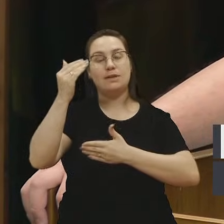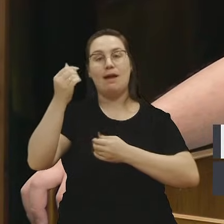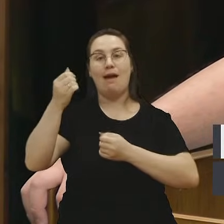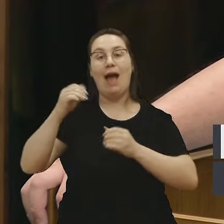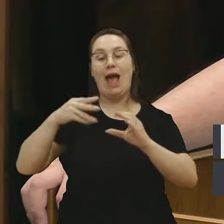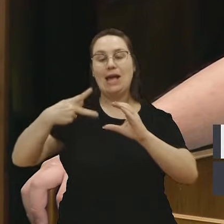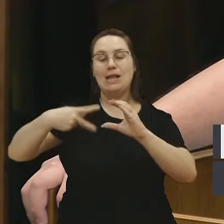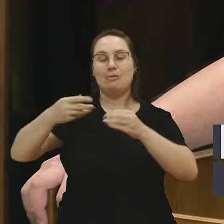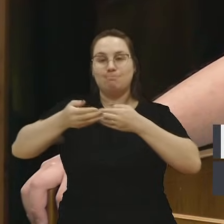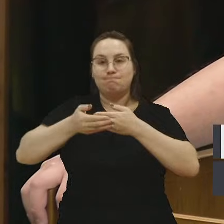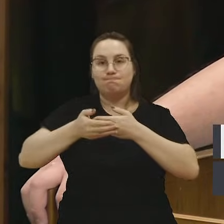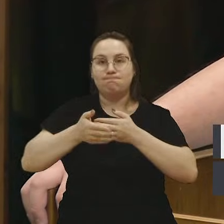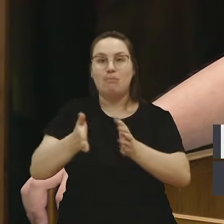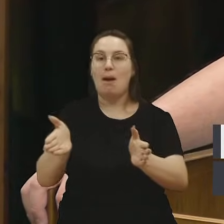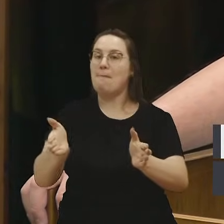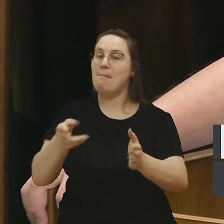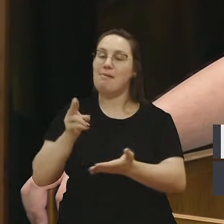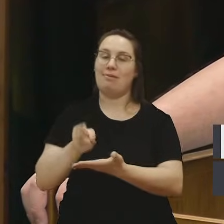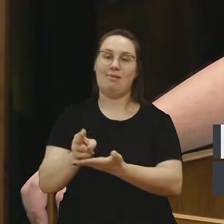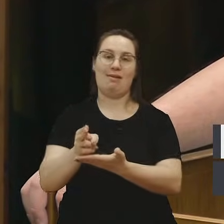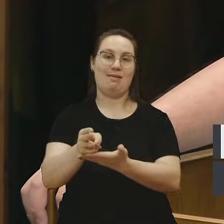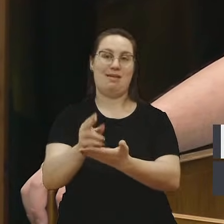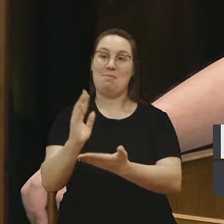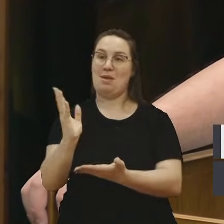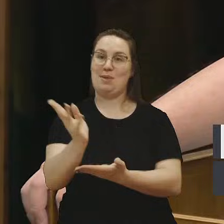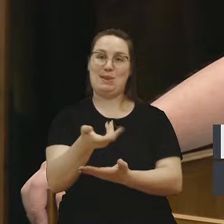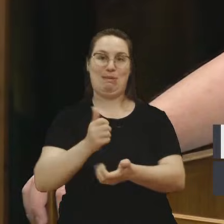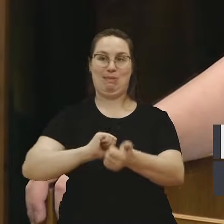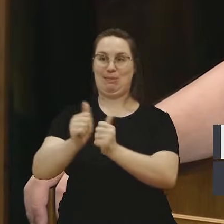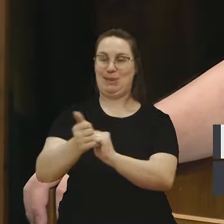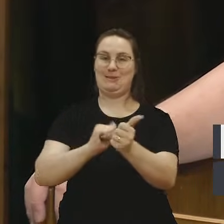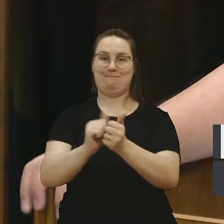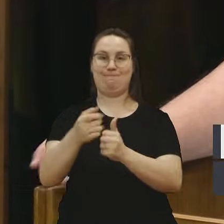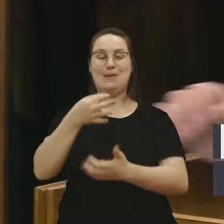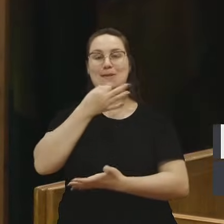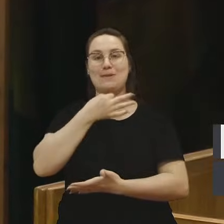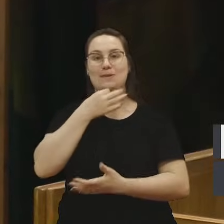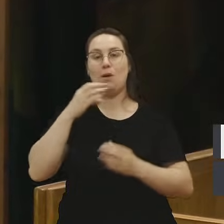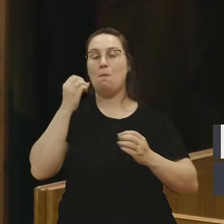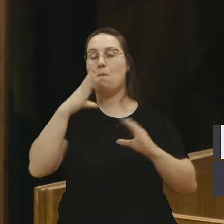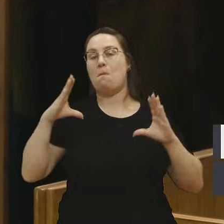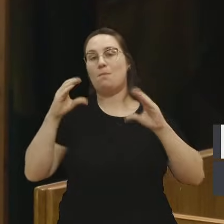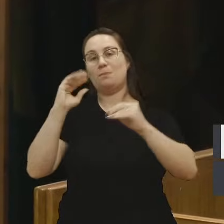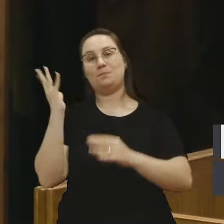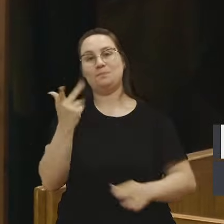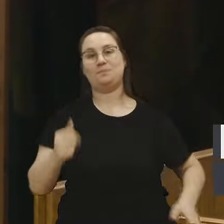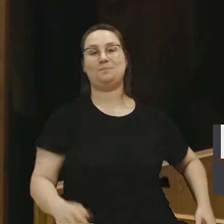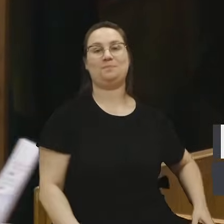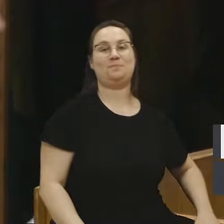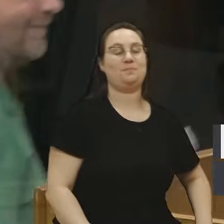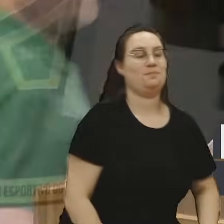casa permanecerão sempre abertas a todos os esportistas e atletas da nossa cidade. Uma boa noite a todos.